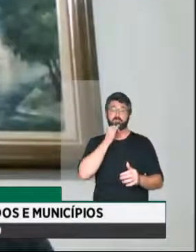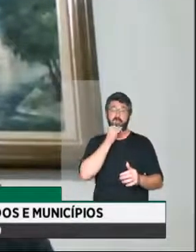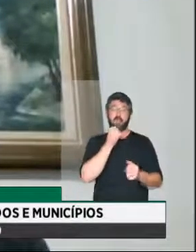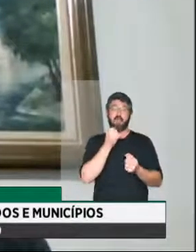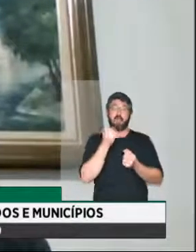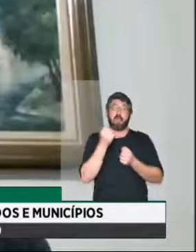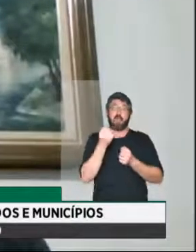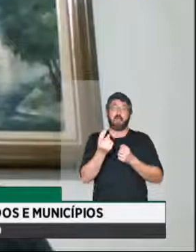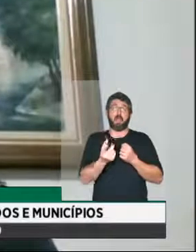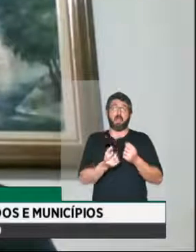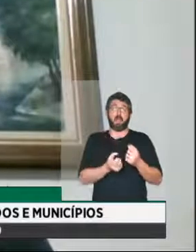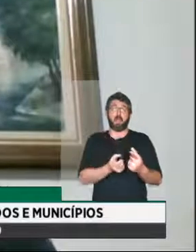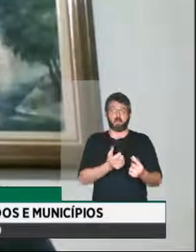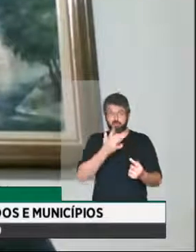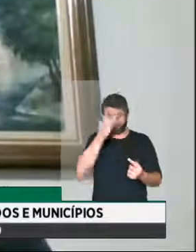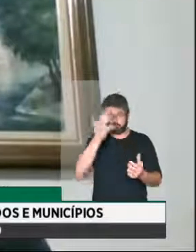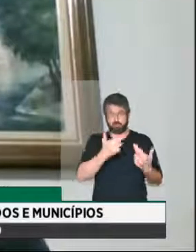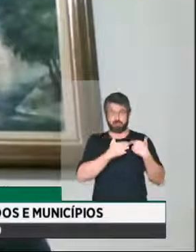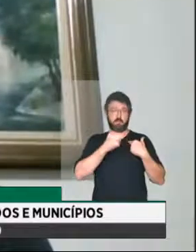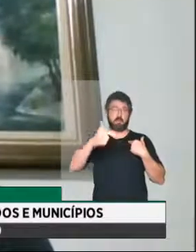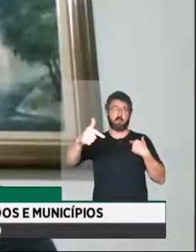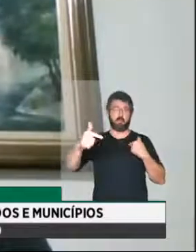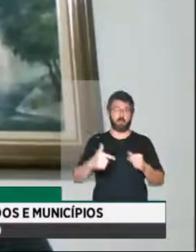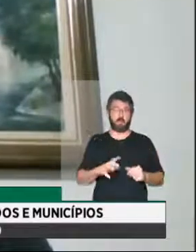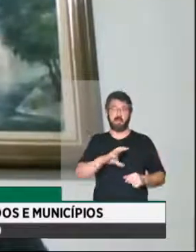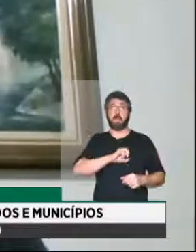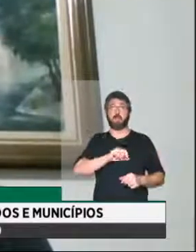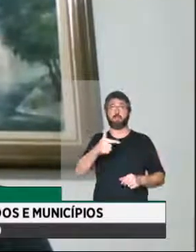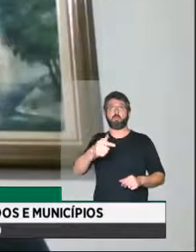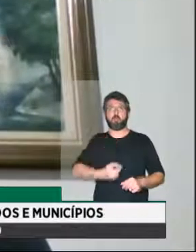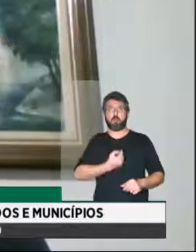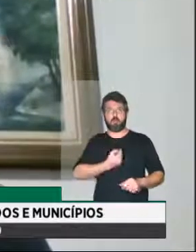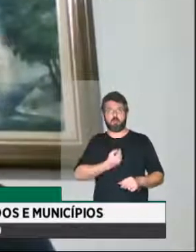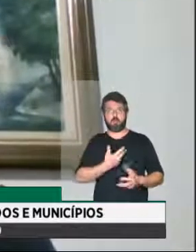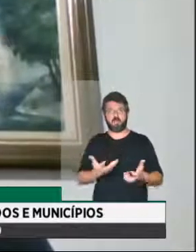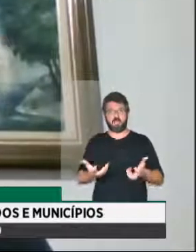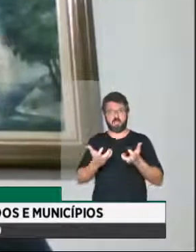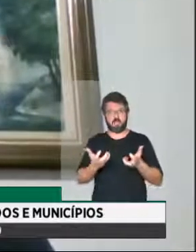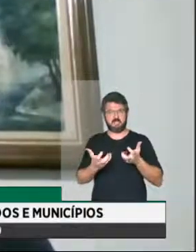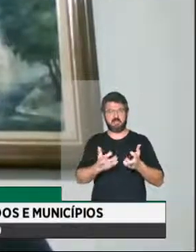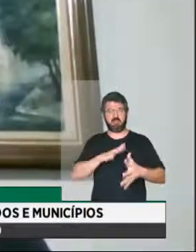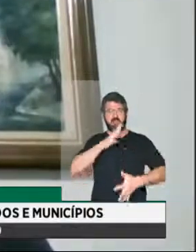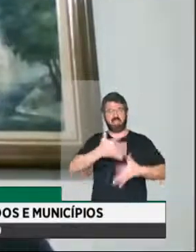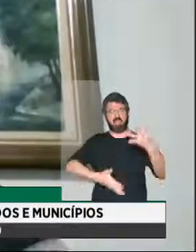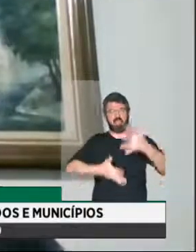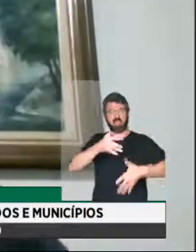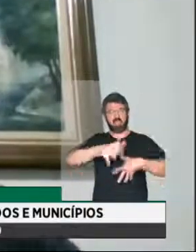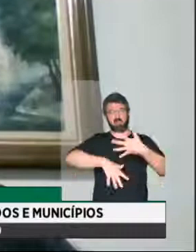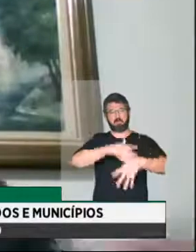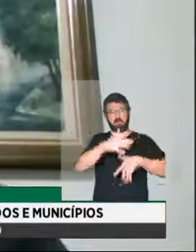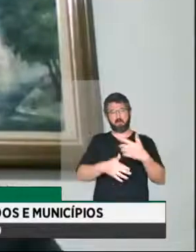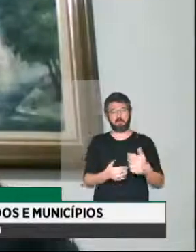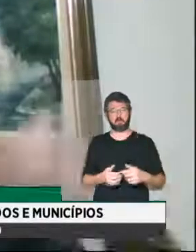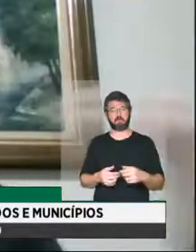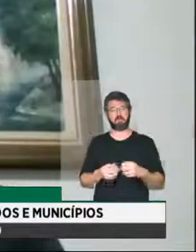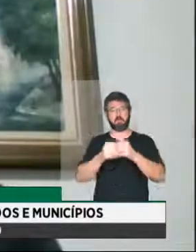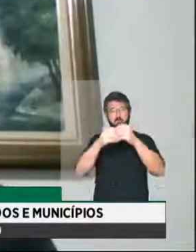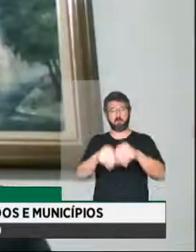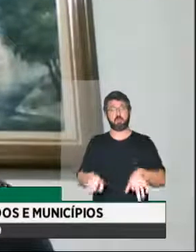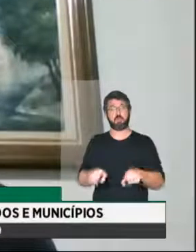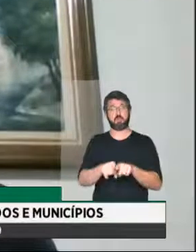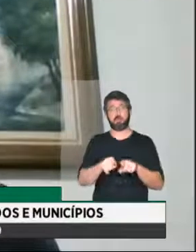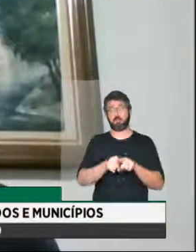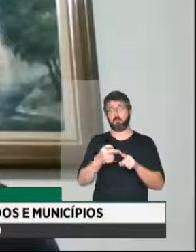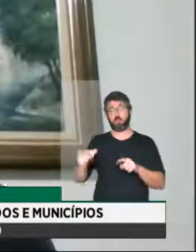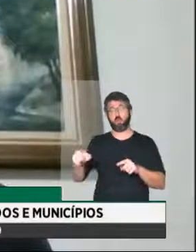alguns políticos sem responsabilidade, sem amor à vida, querendo tumultuar e desmoralizando, inclusive, aqueles